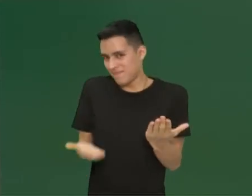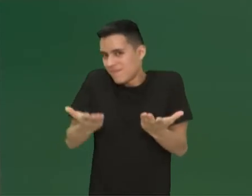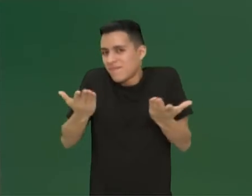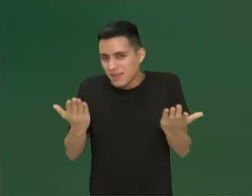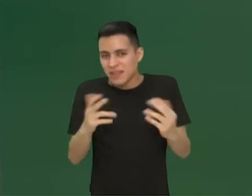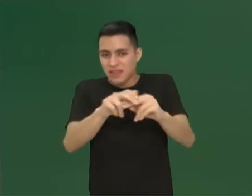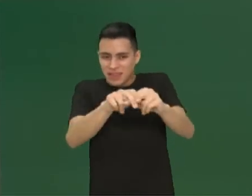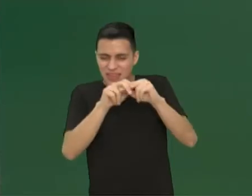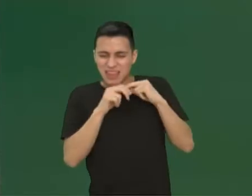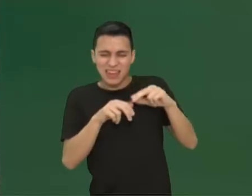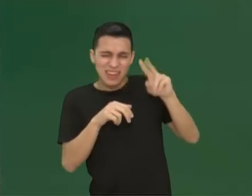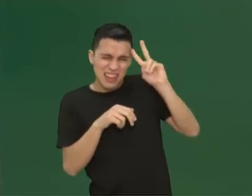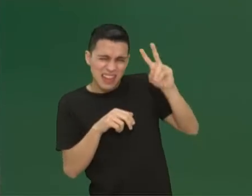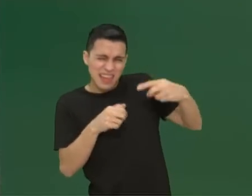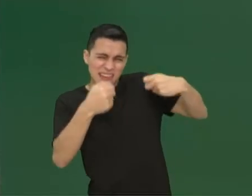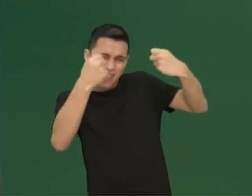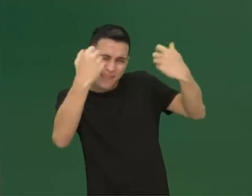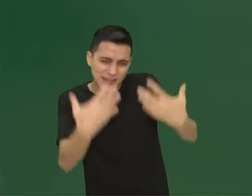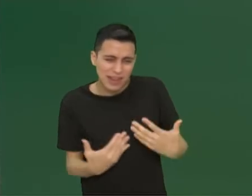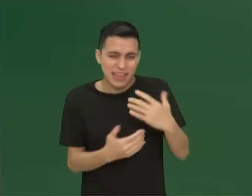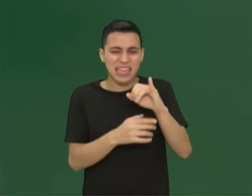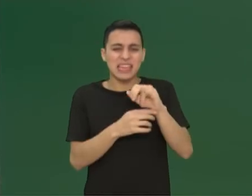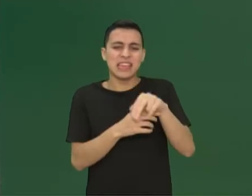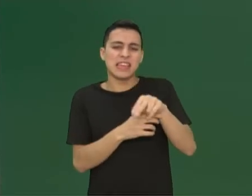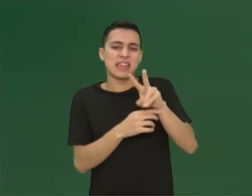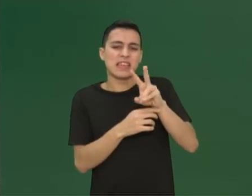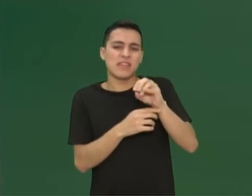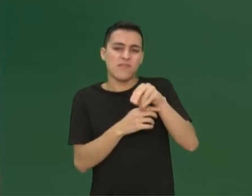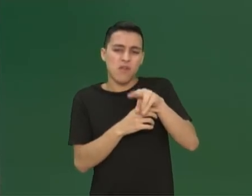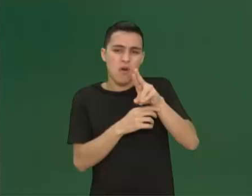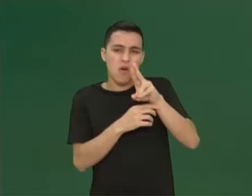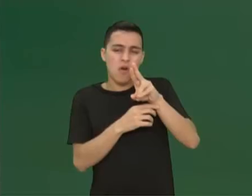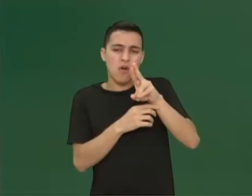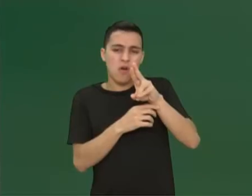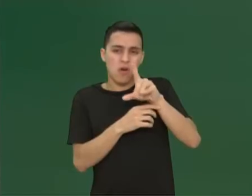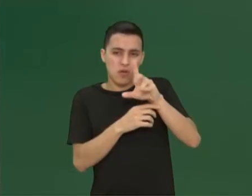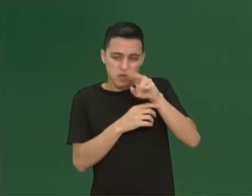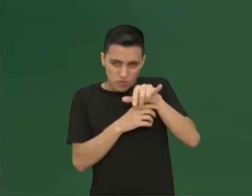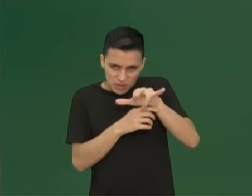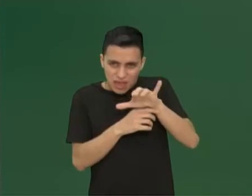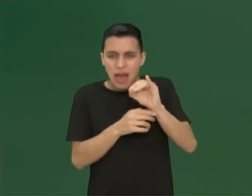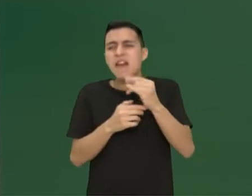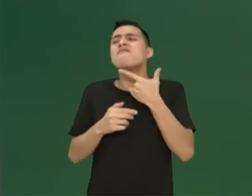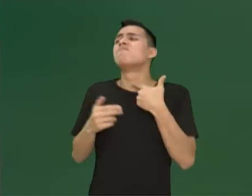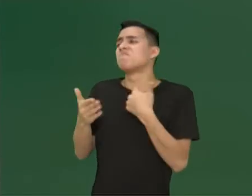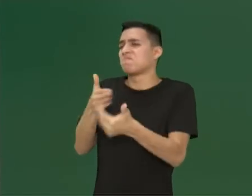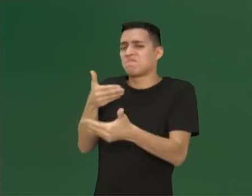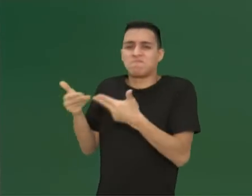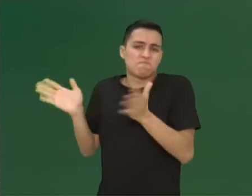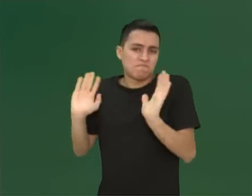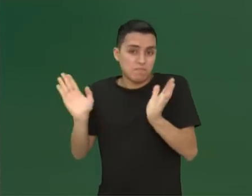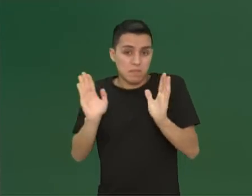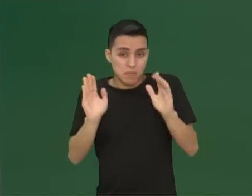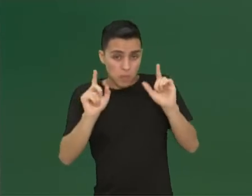é involuntário? De independe da minha vontade. Então, tem ações